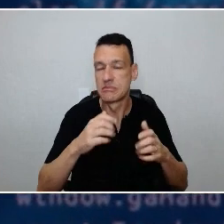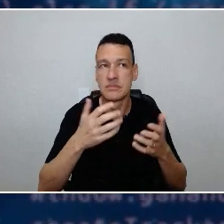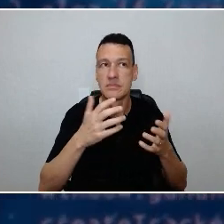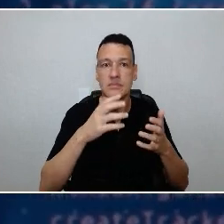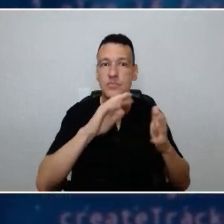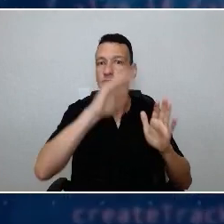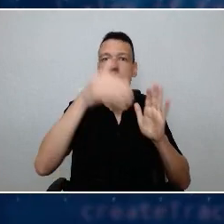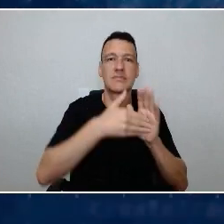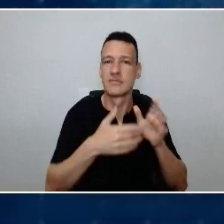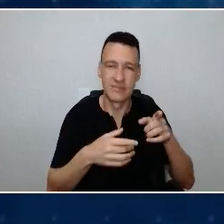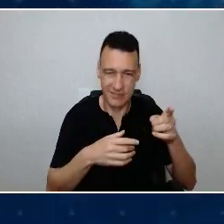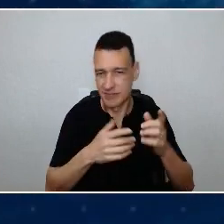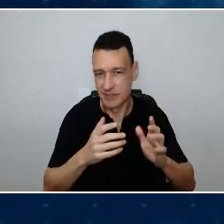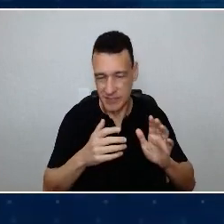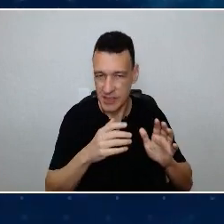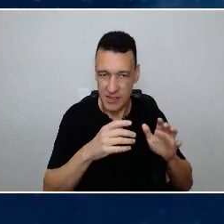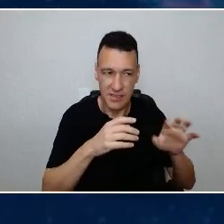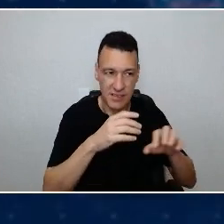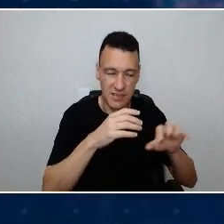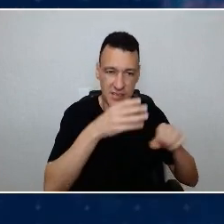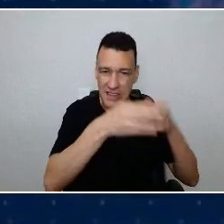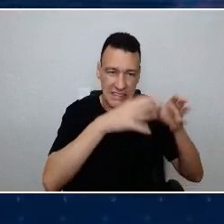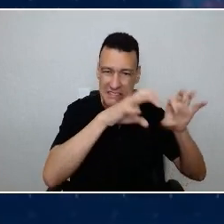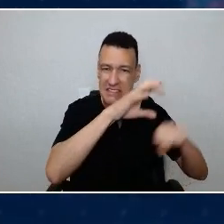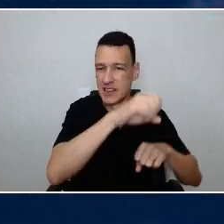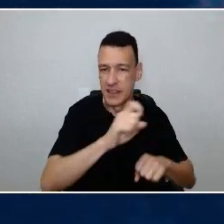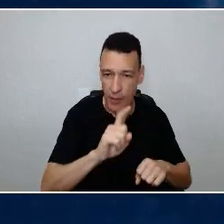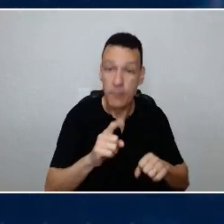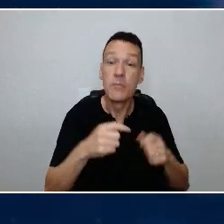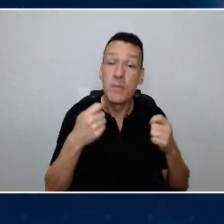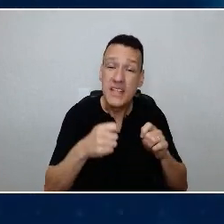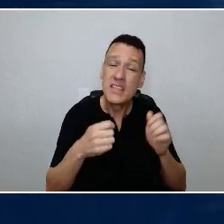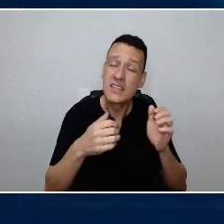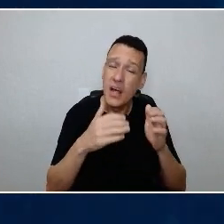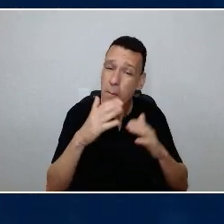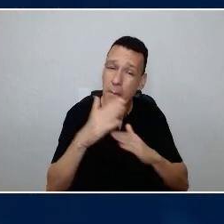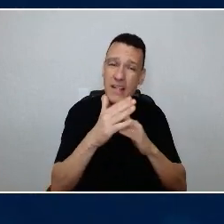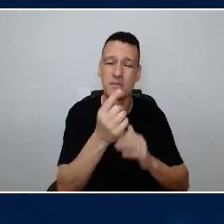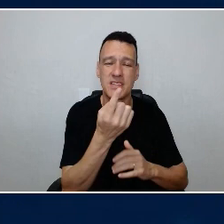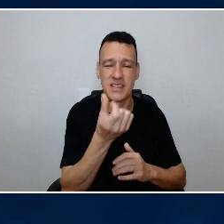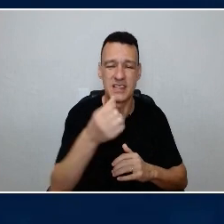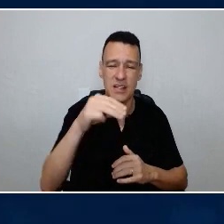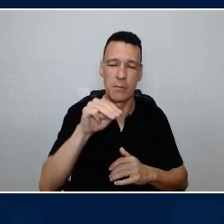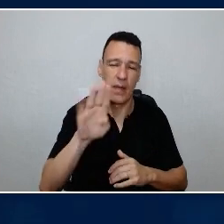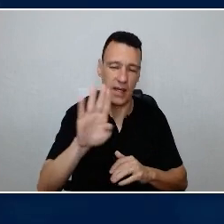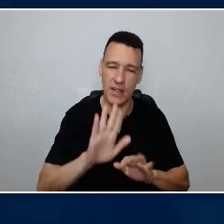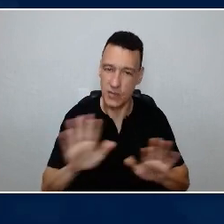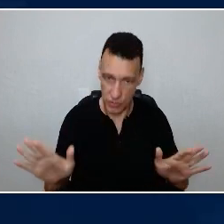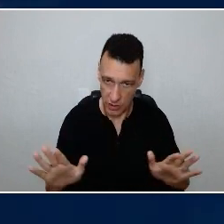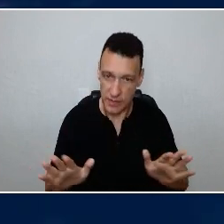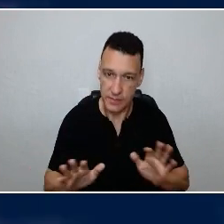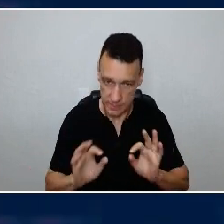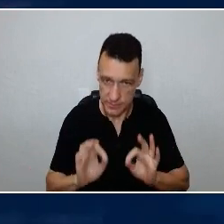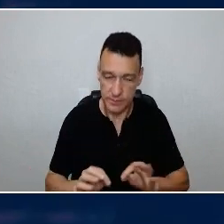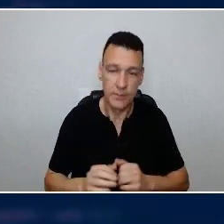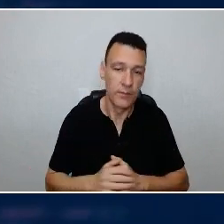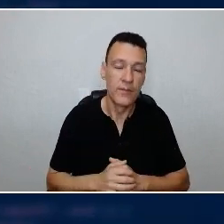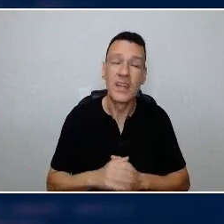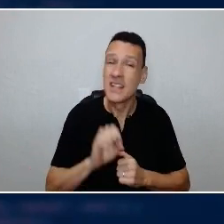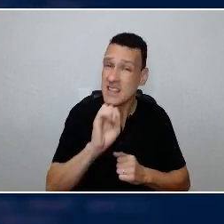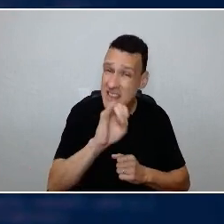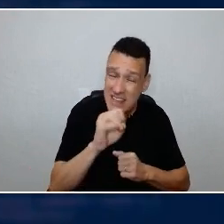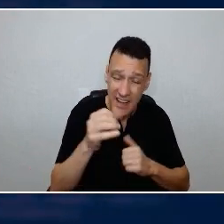documento dela ela deve ter no máximo 16 16 m de tamanho se você esver se aproximando minimamente